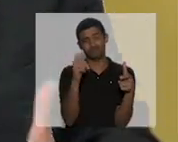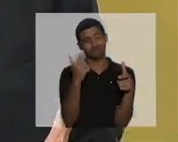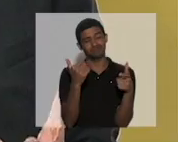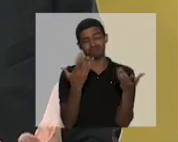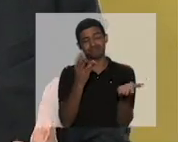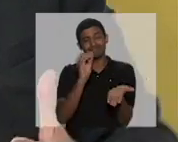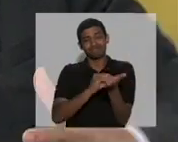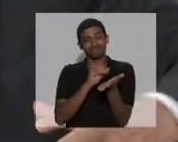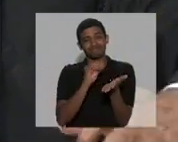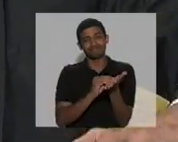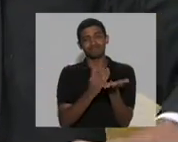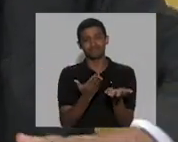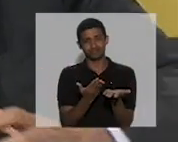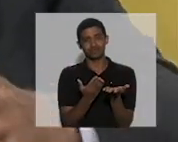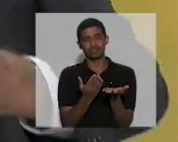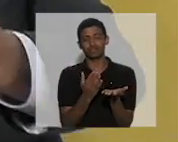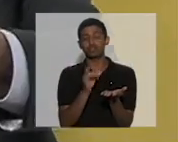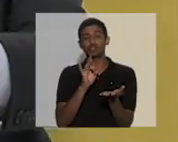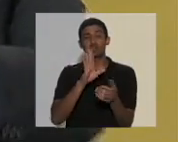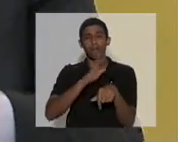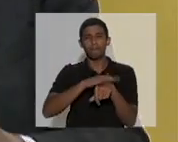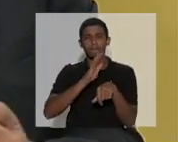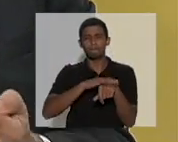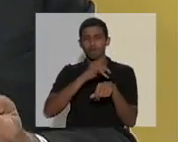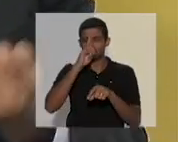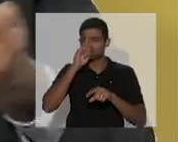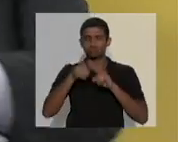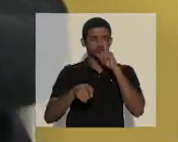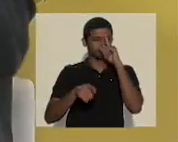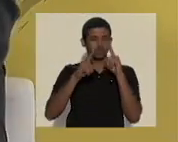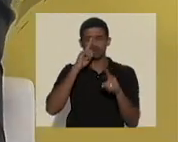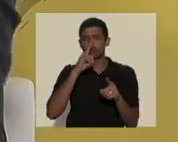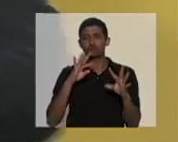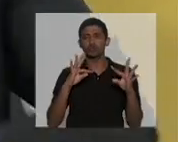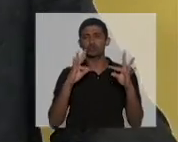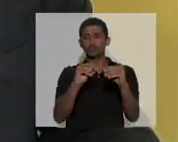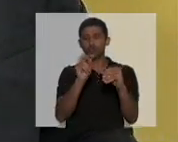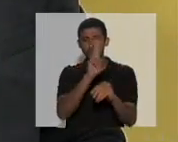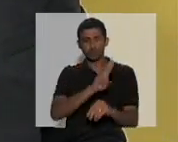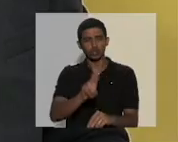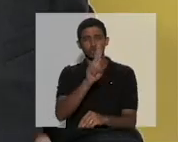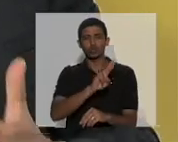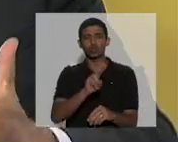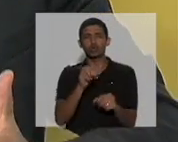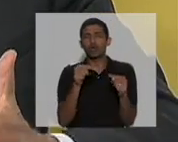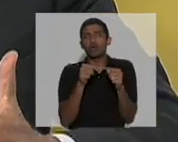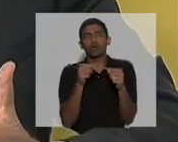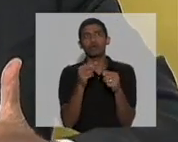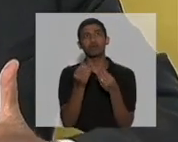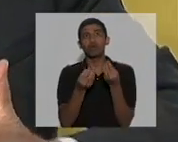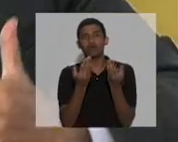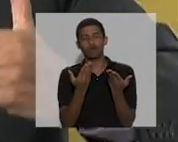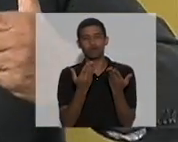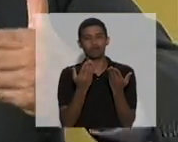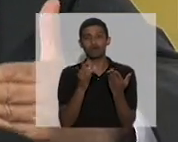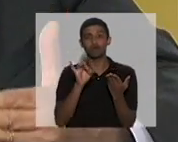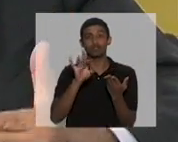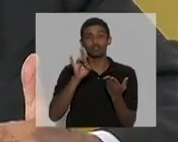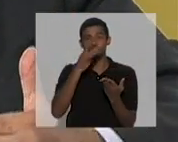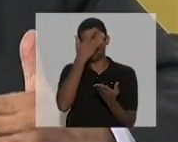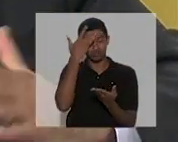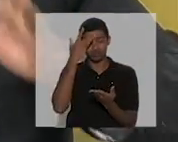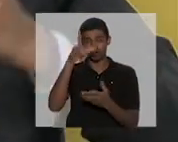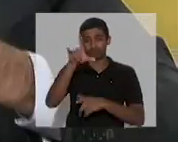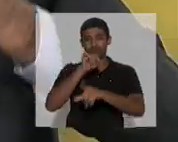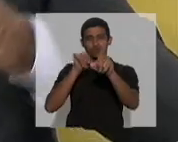há é uma apropriação de todos os instrumentos no sentido de